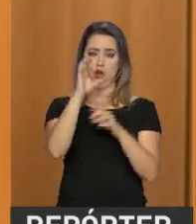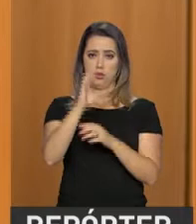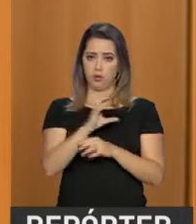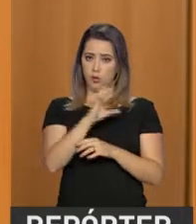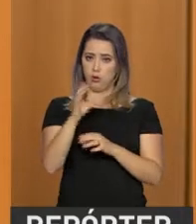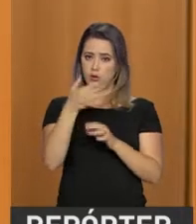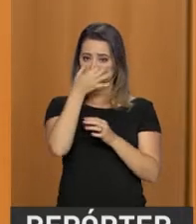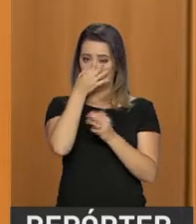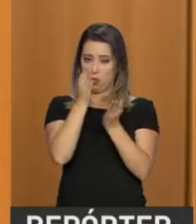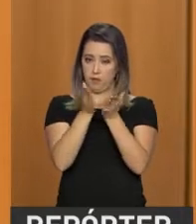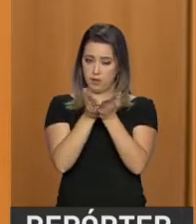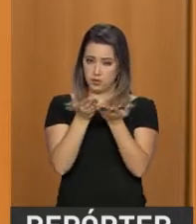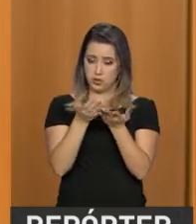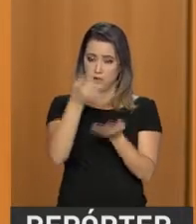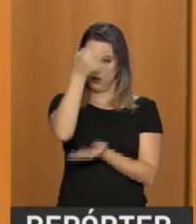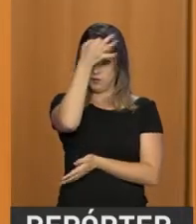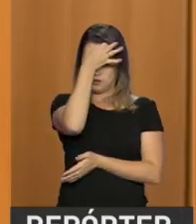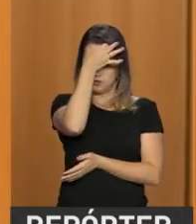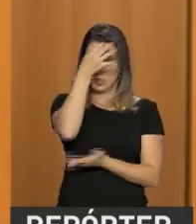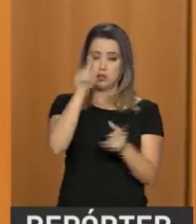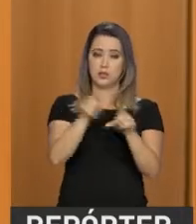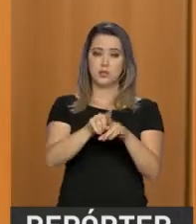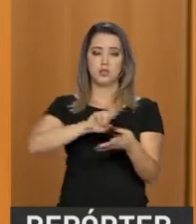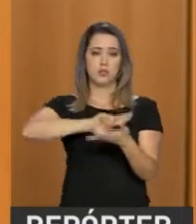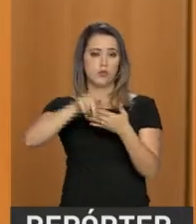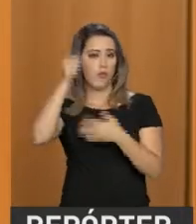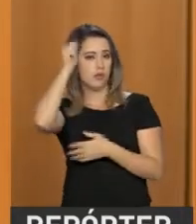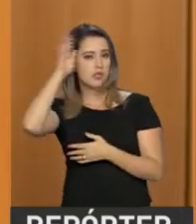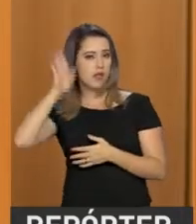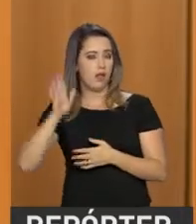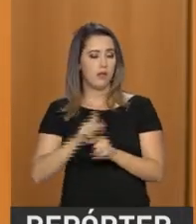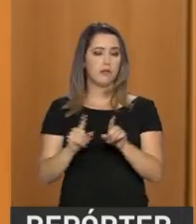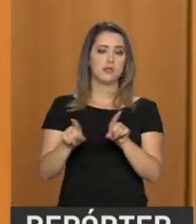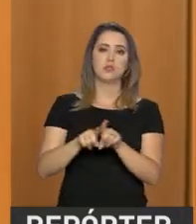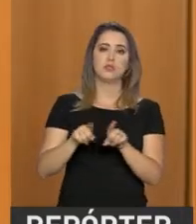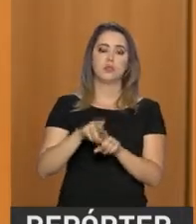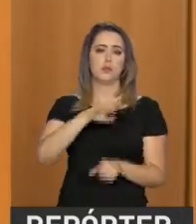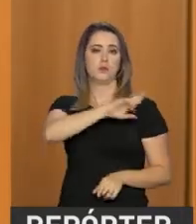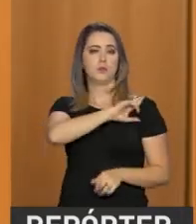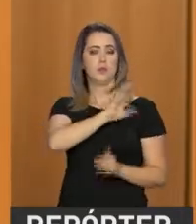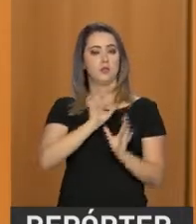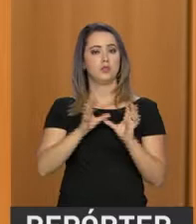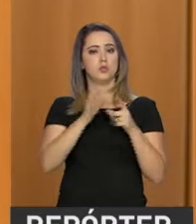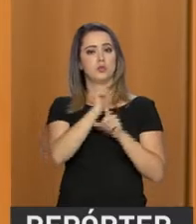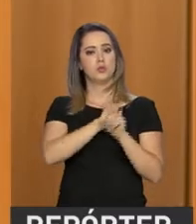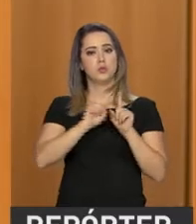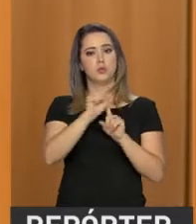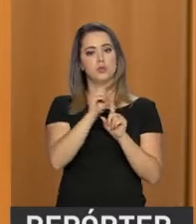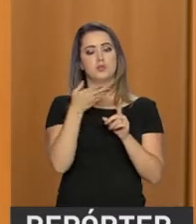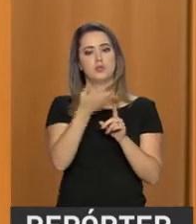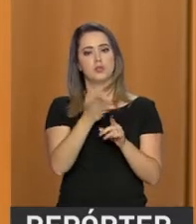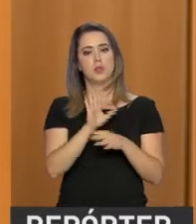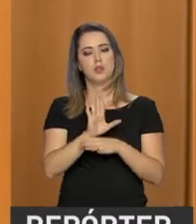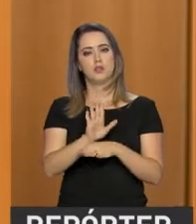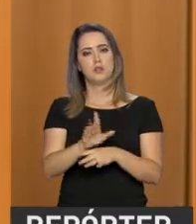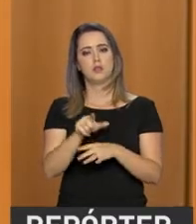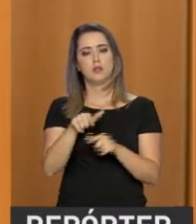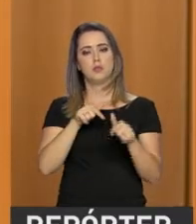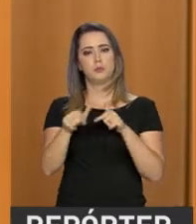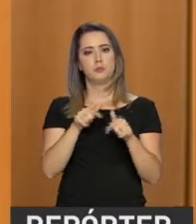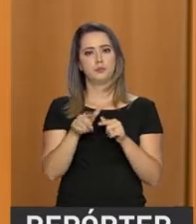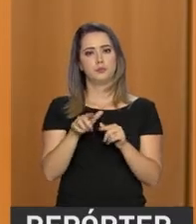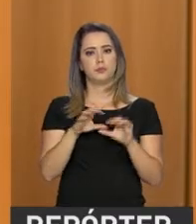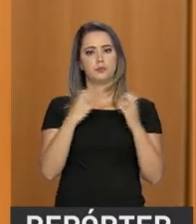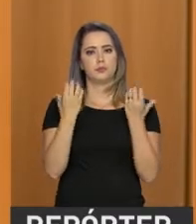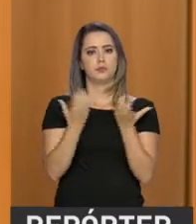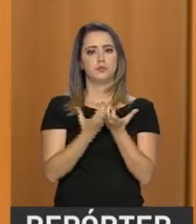evangélicas, espíritas e de matrizes africanas. Também representantes de associações que realizam trabalhos sociais em